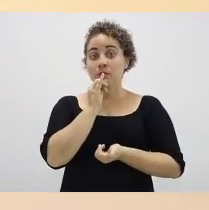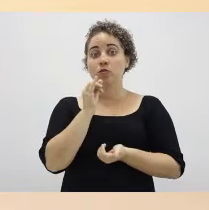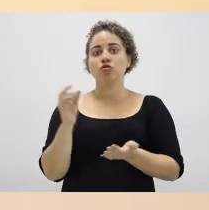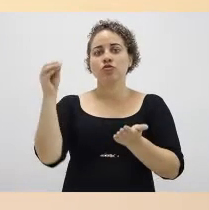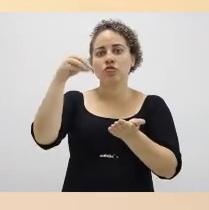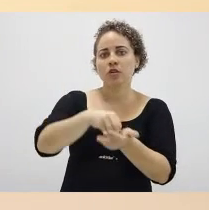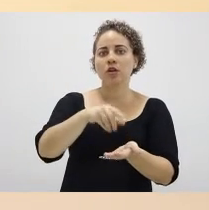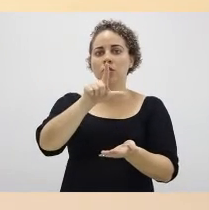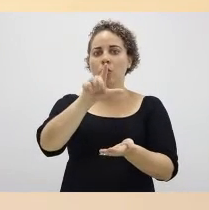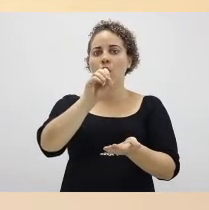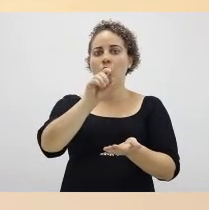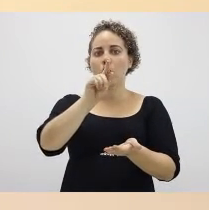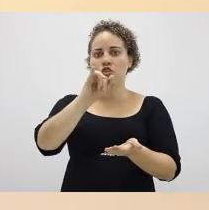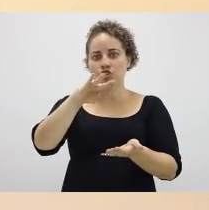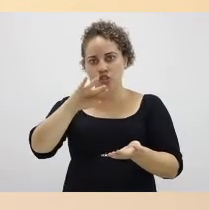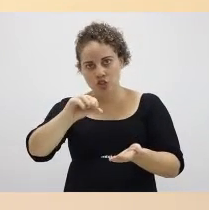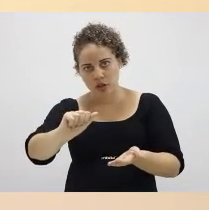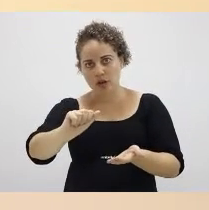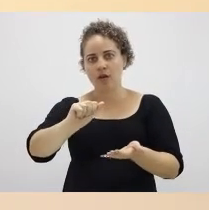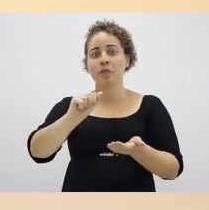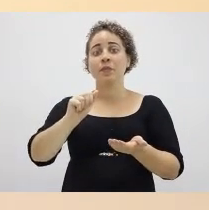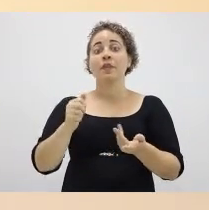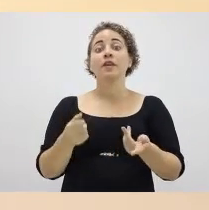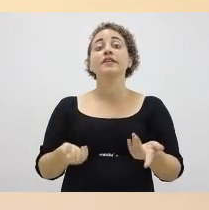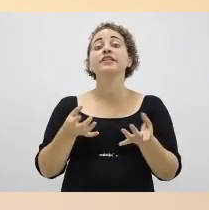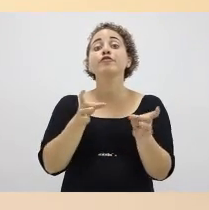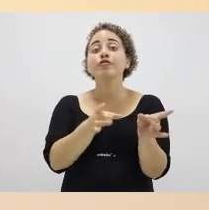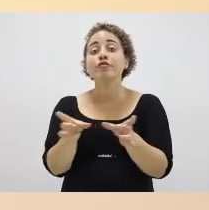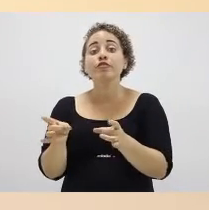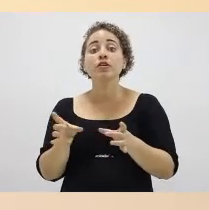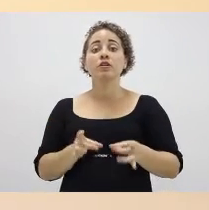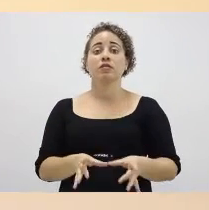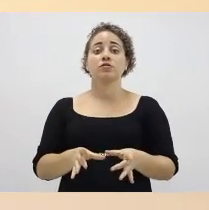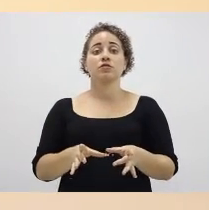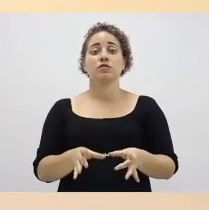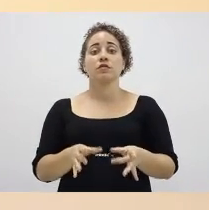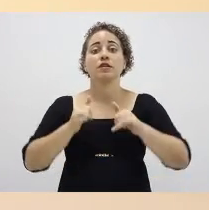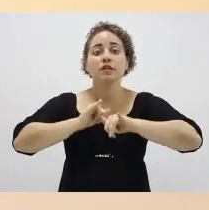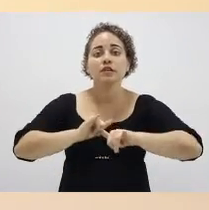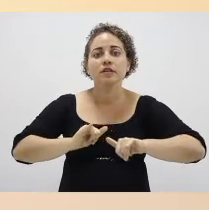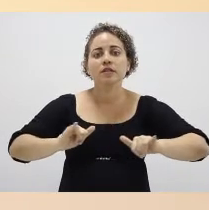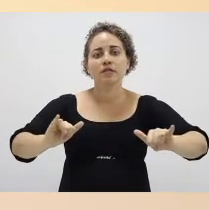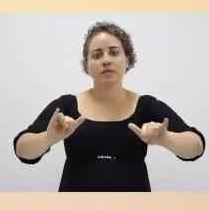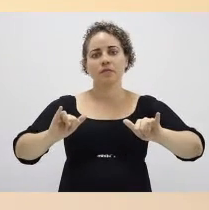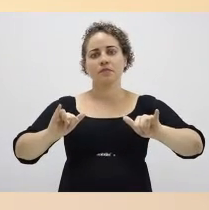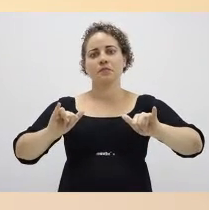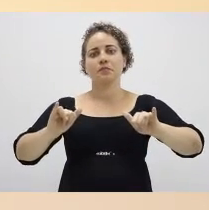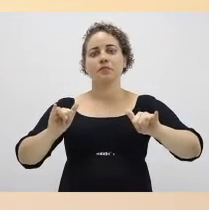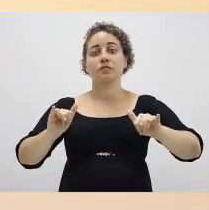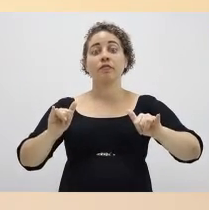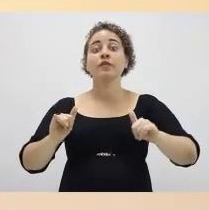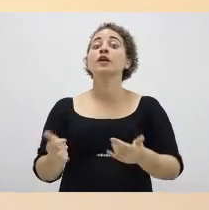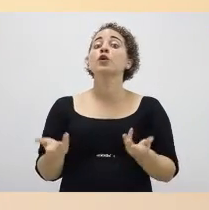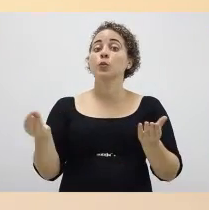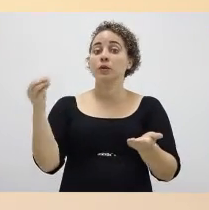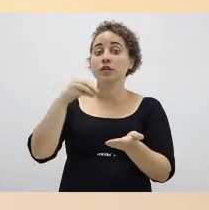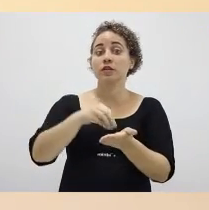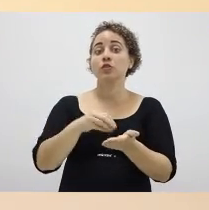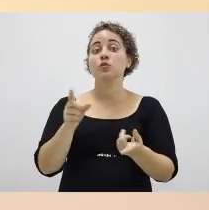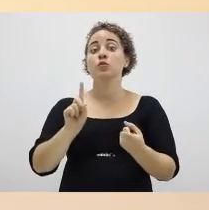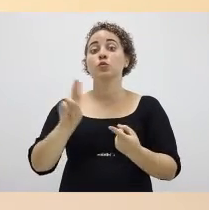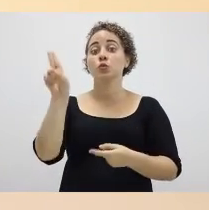área de logística e na área de marketing, de vendas. Nós temos uma aplicação muito utilizada,